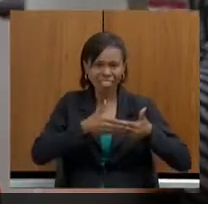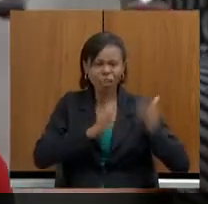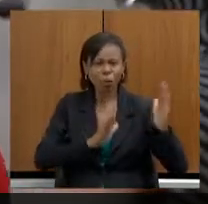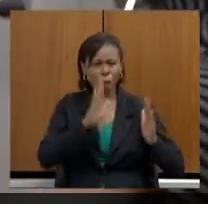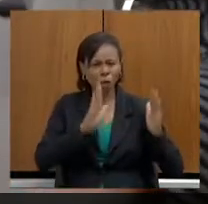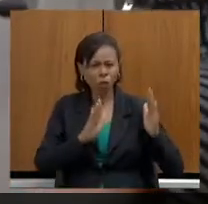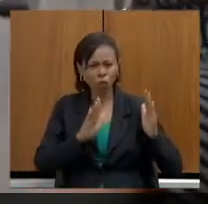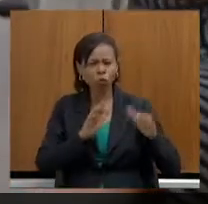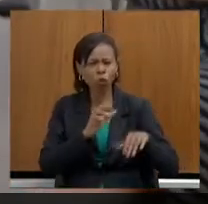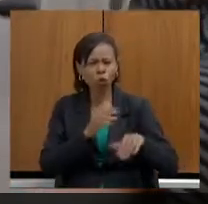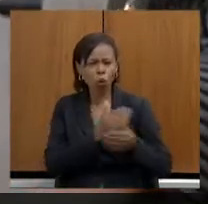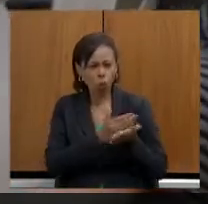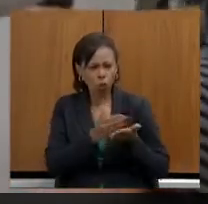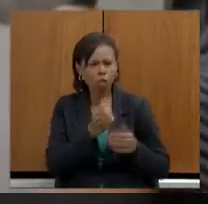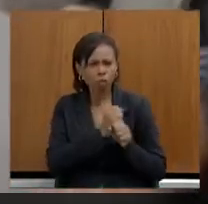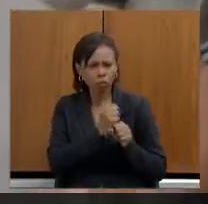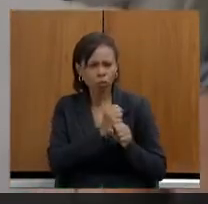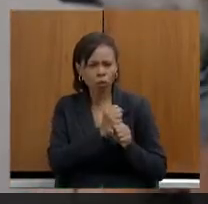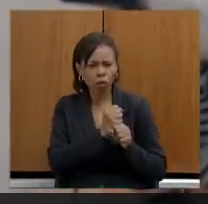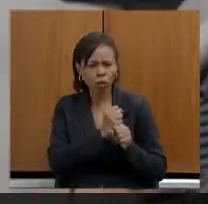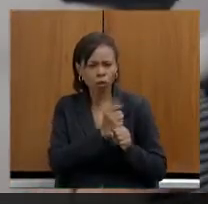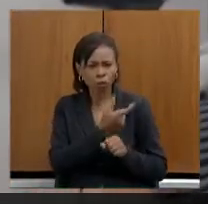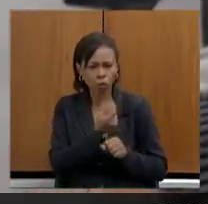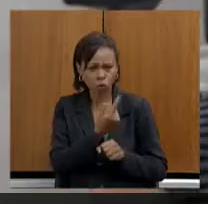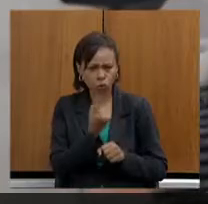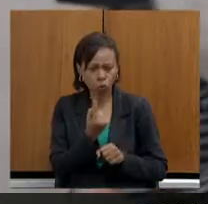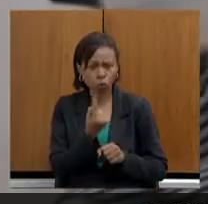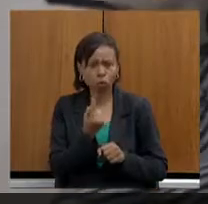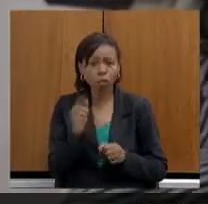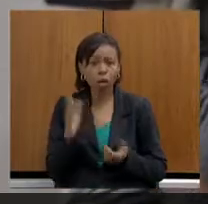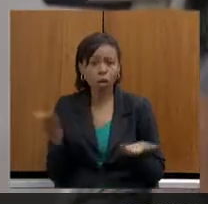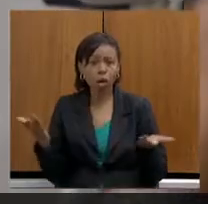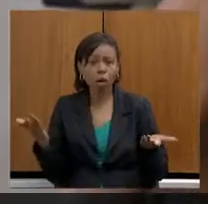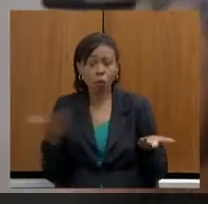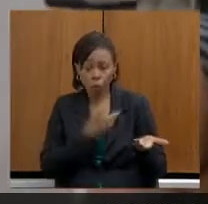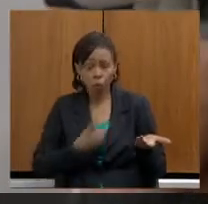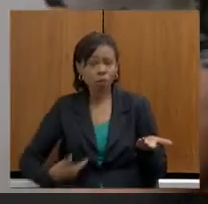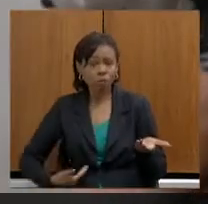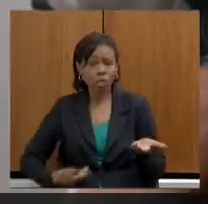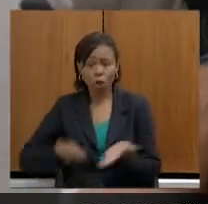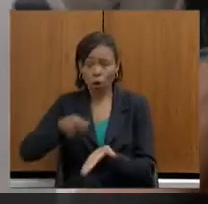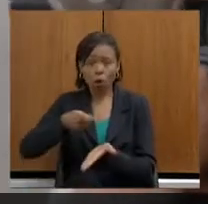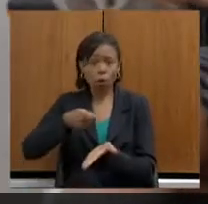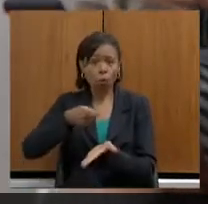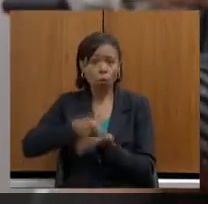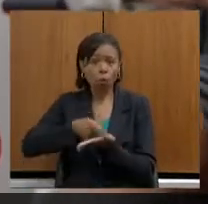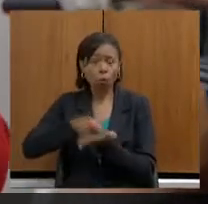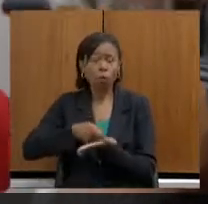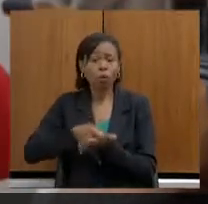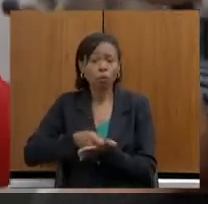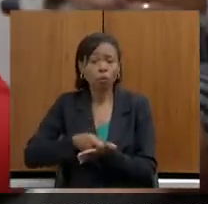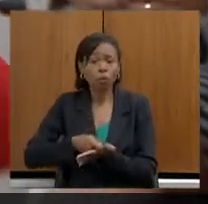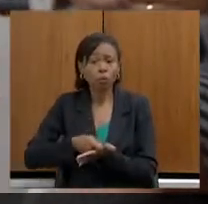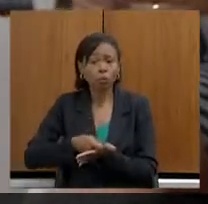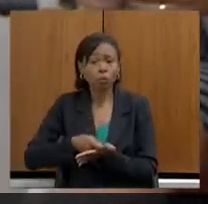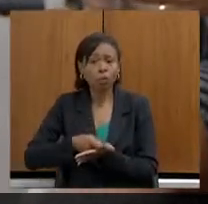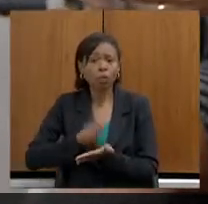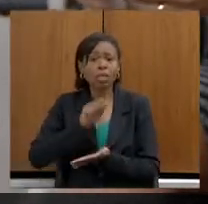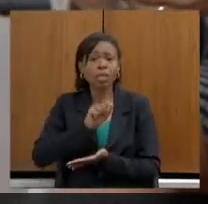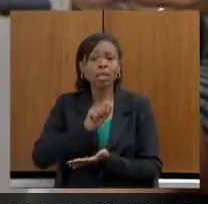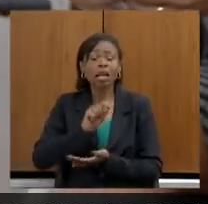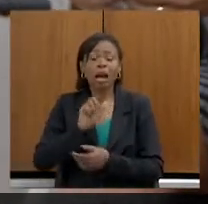do ano o Governo está cobrando tá cobrando que é auxiliar de serviços que não que não